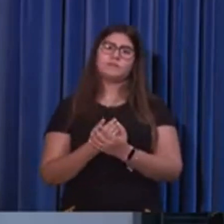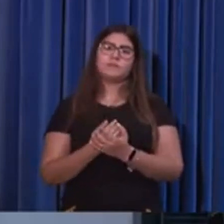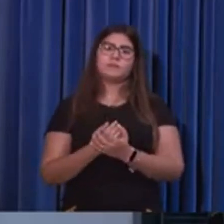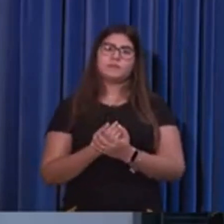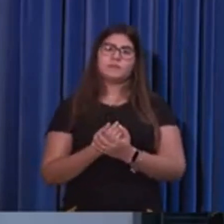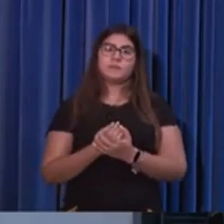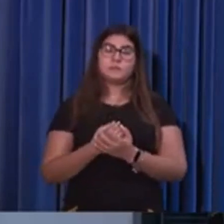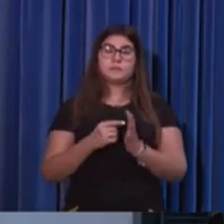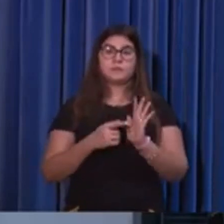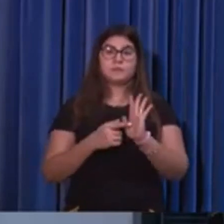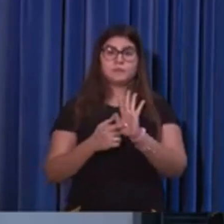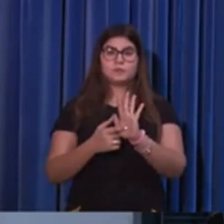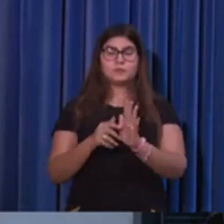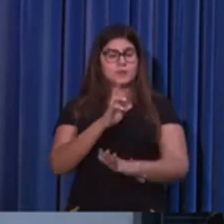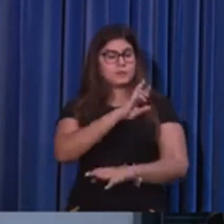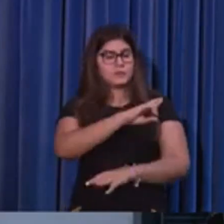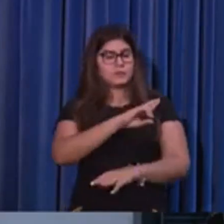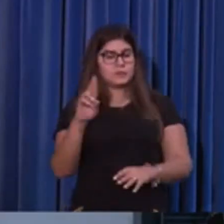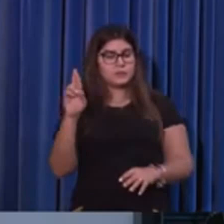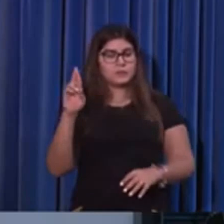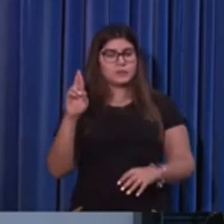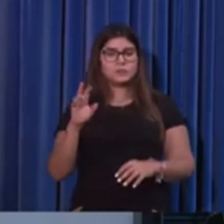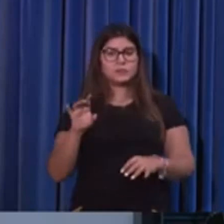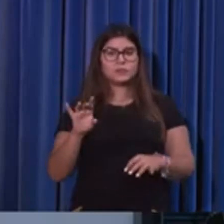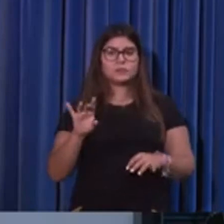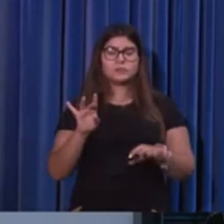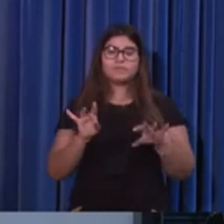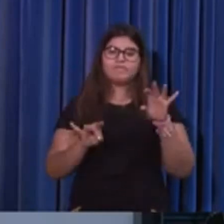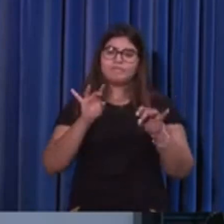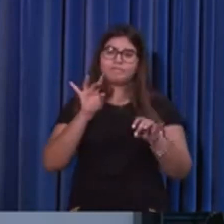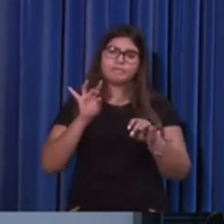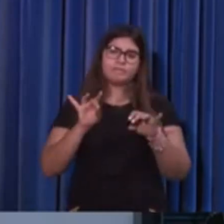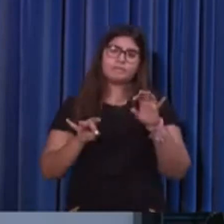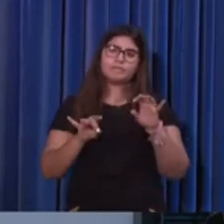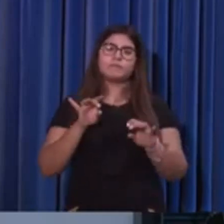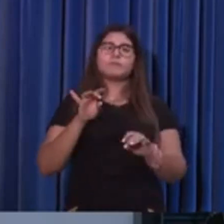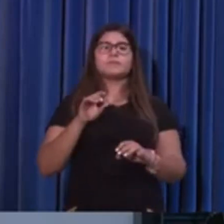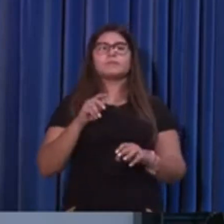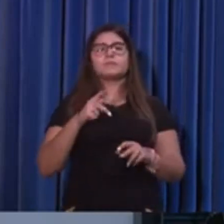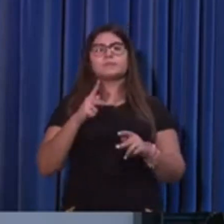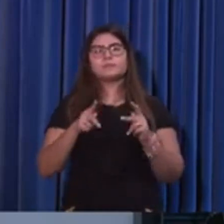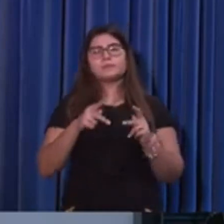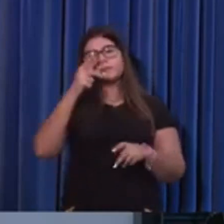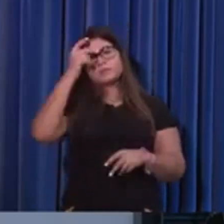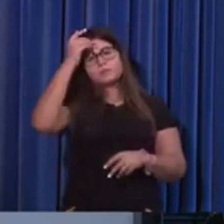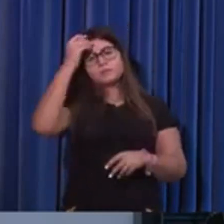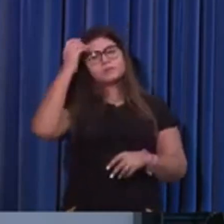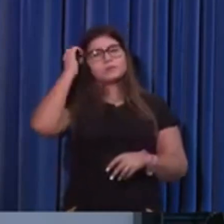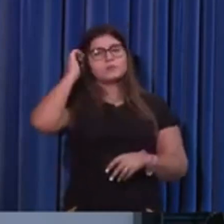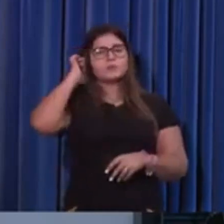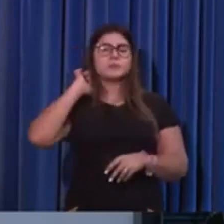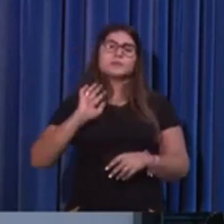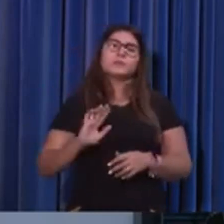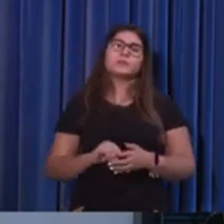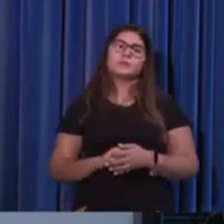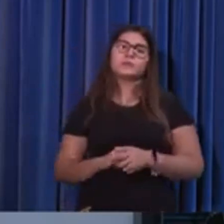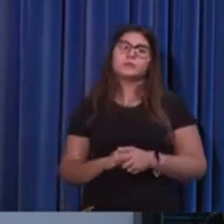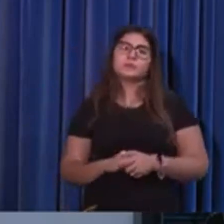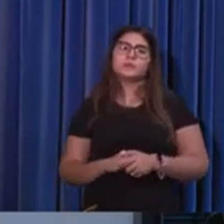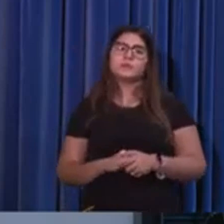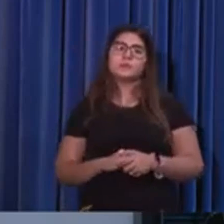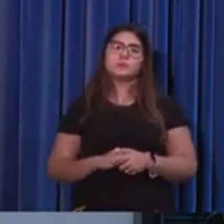da manipulação do divino, da manipulação do sobrenatural. É